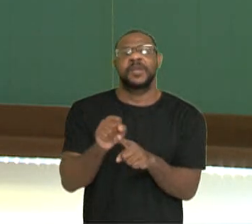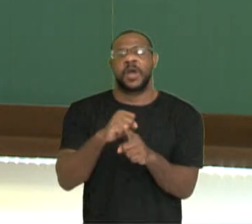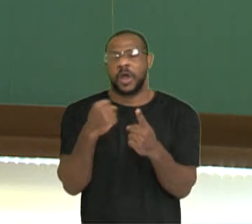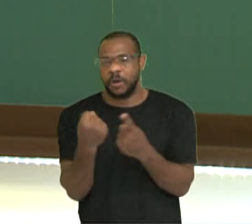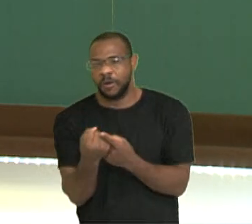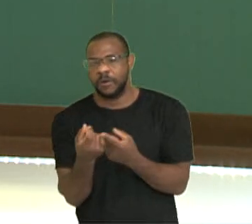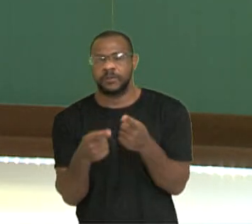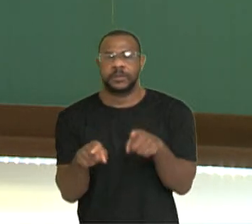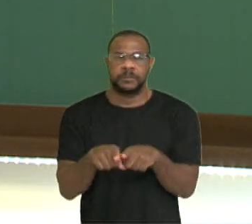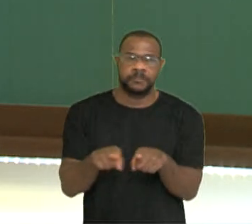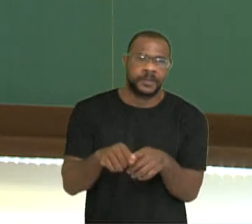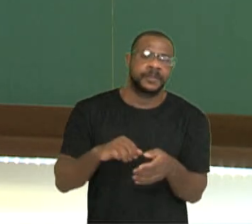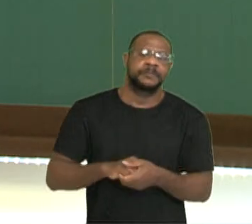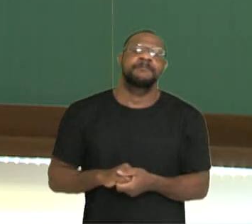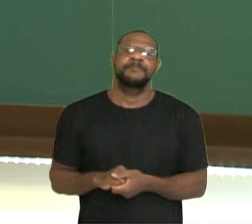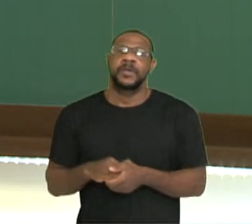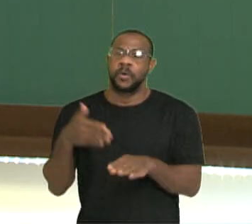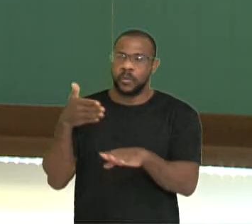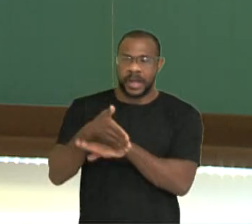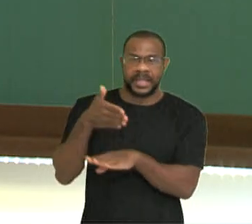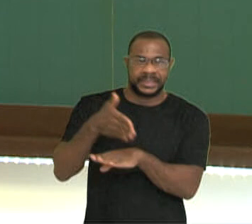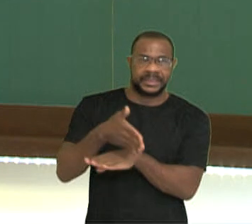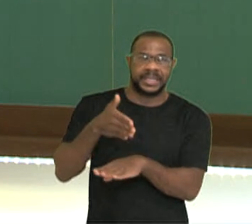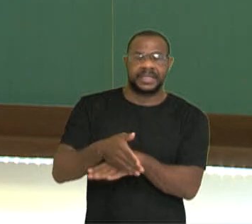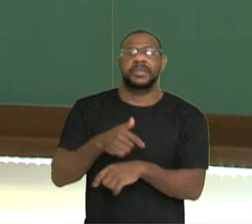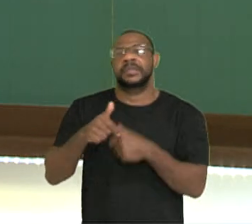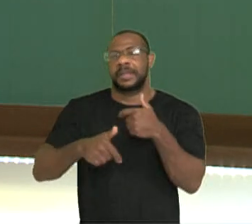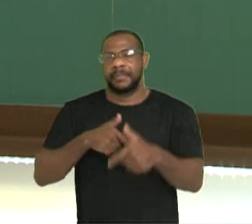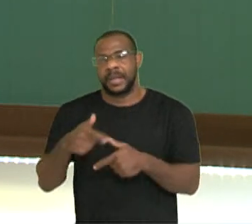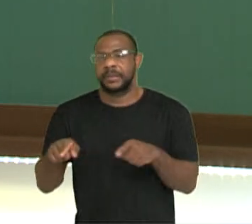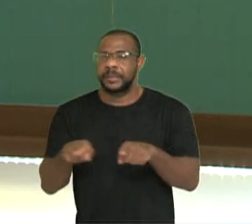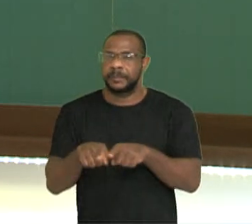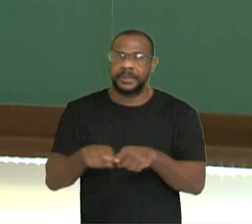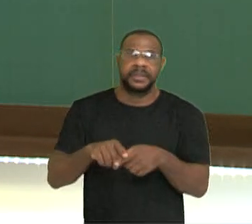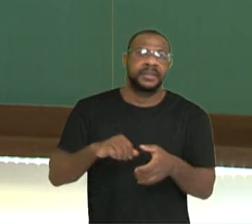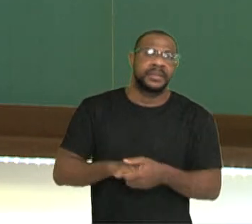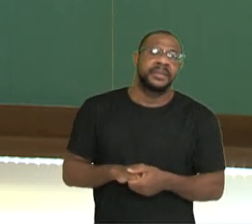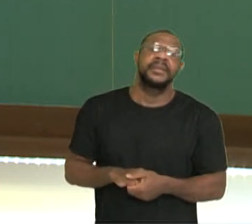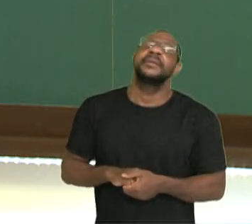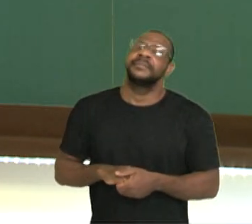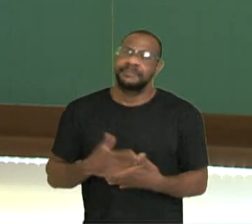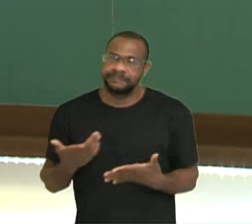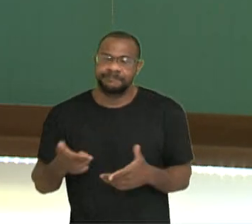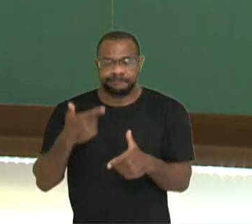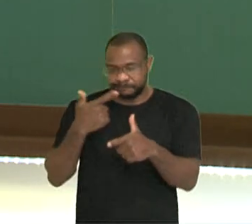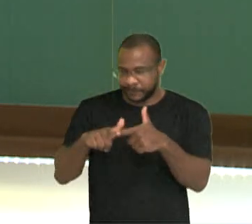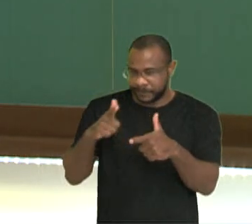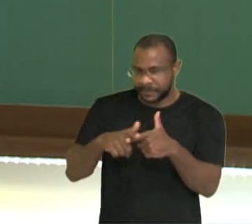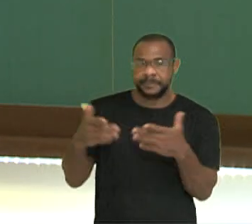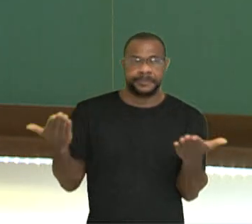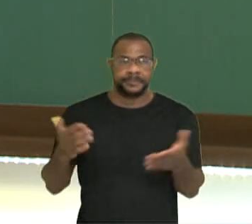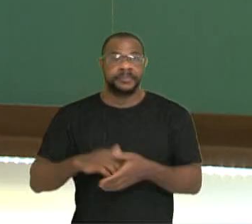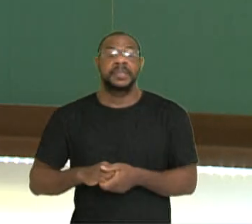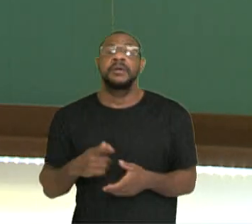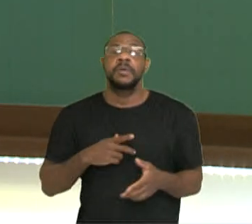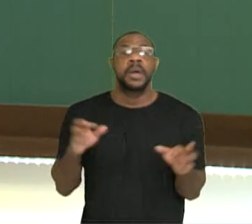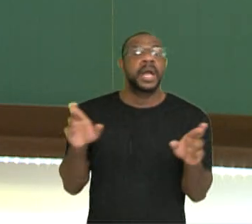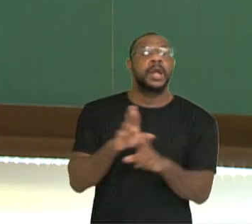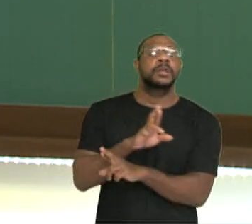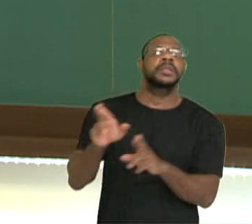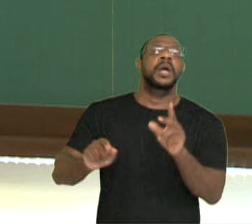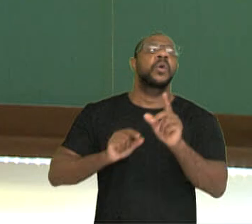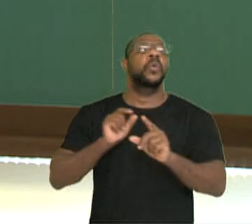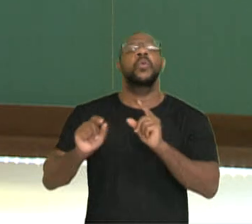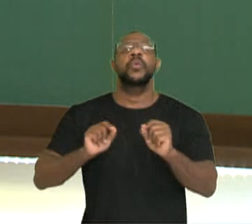da população ou de uma porção da população fica comprometido nesse momento. E aí vamos relacionar isso